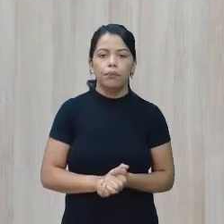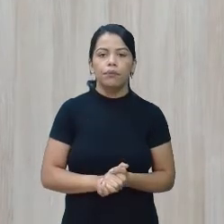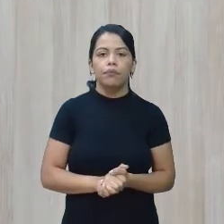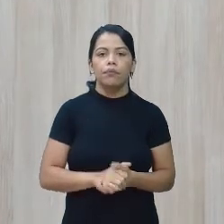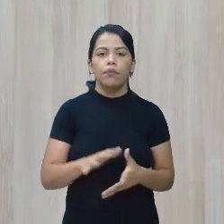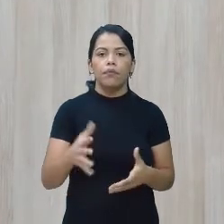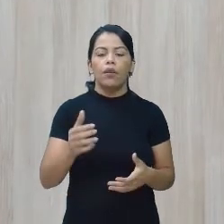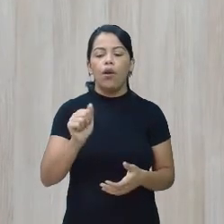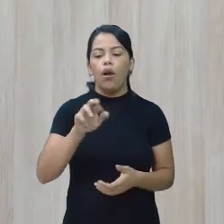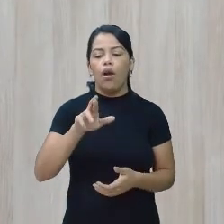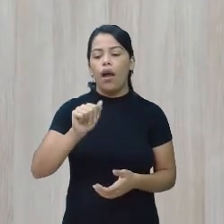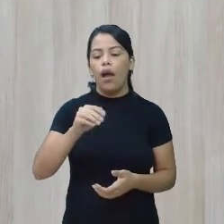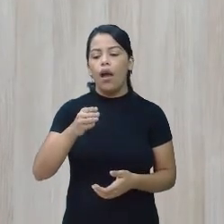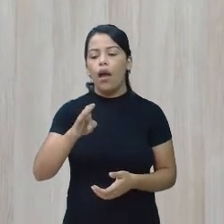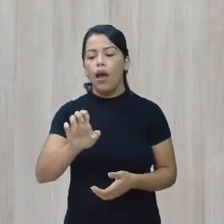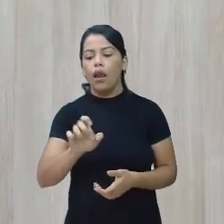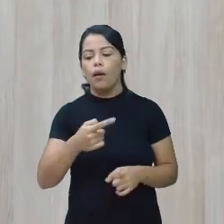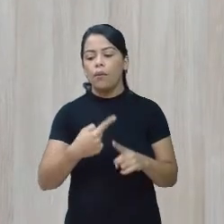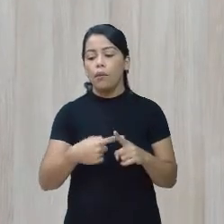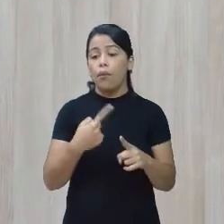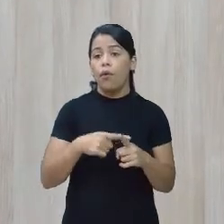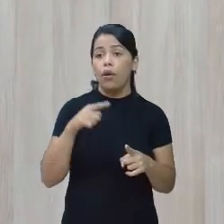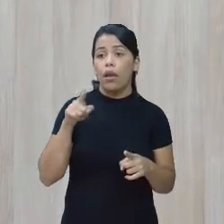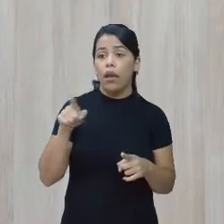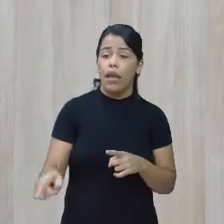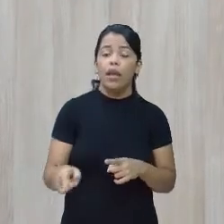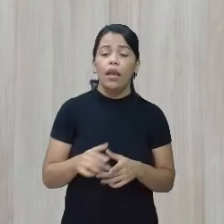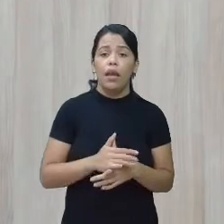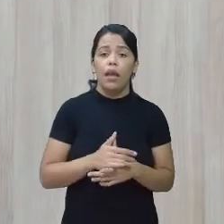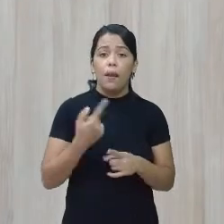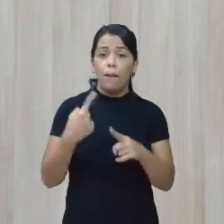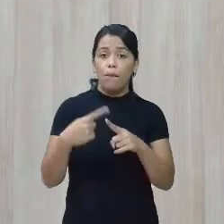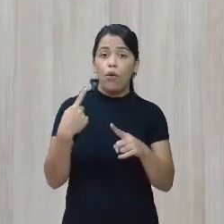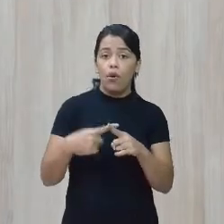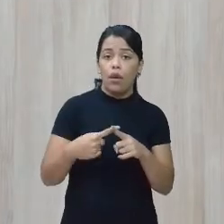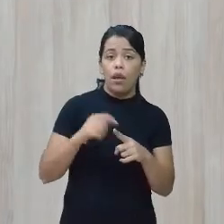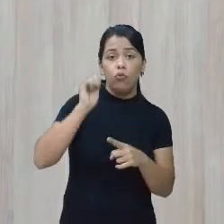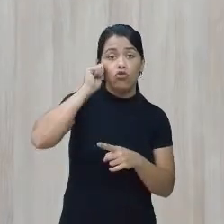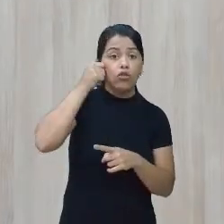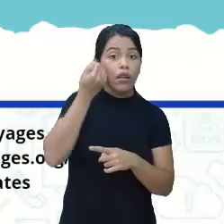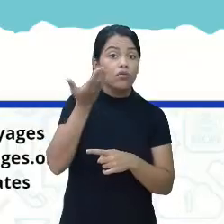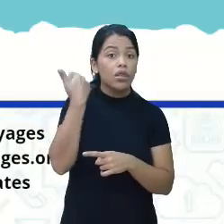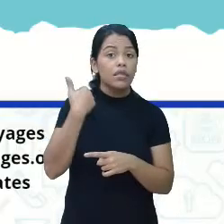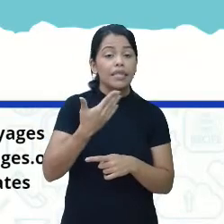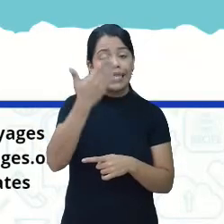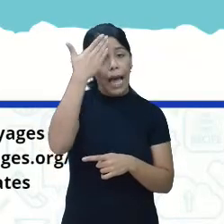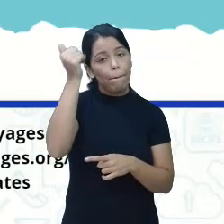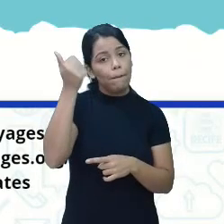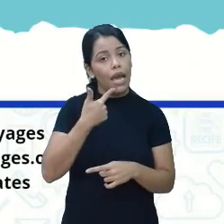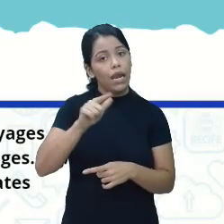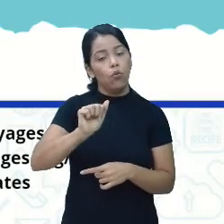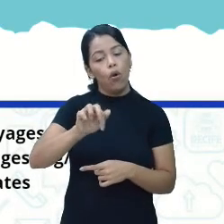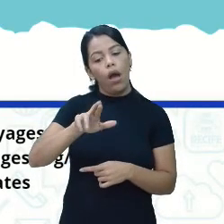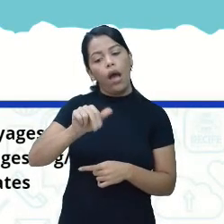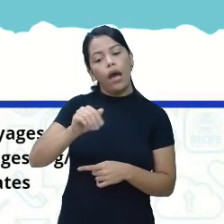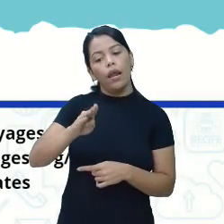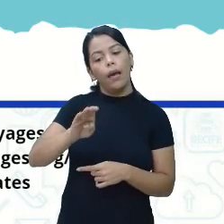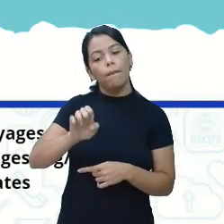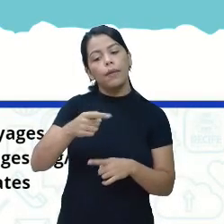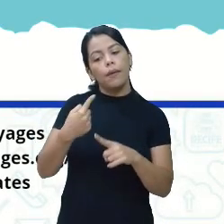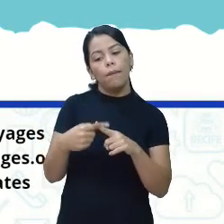do árabe, né, porque vinham justamente desse ponto aqui, o 3, de onde, né, escoavam uma parte significativa de